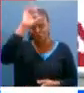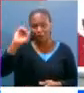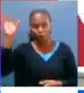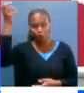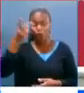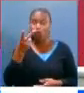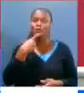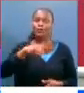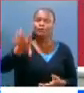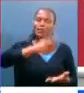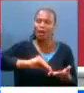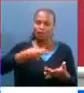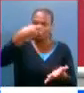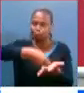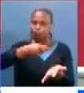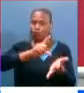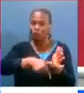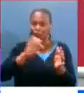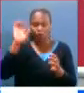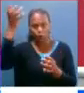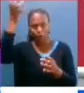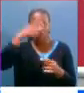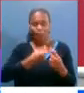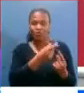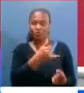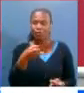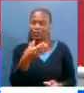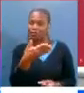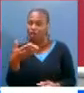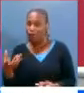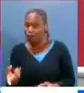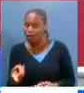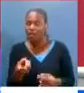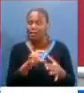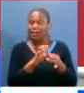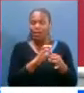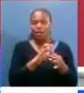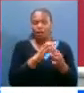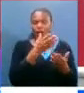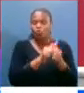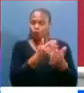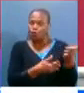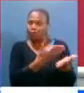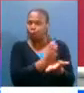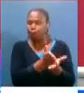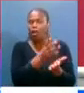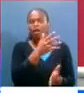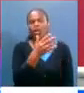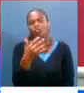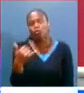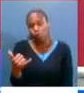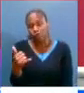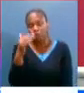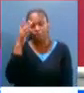Cultura duplicou os financiamentos a projetos culturais em 2019, no âmbito do edital número 2. Em 2018, o montante